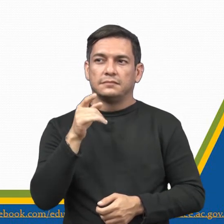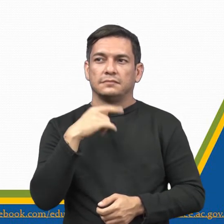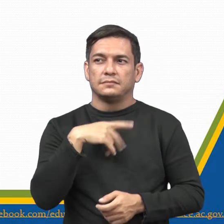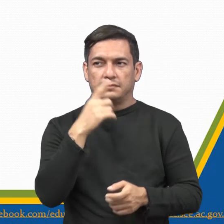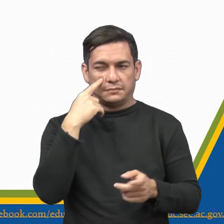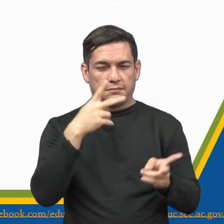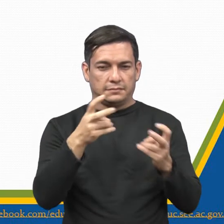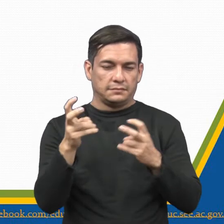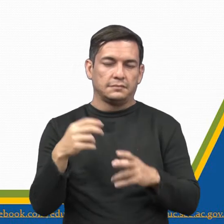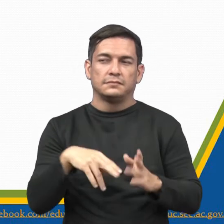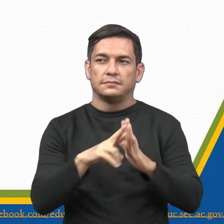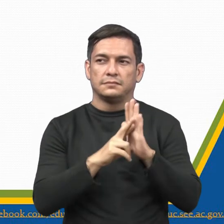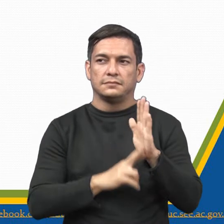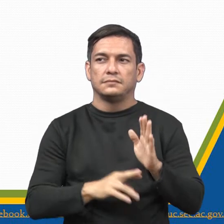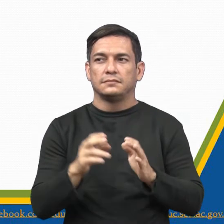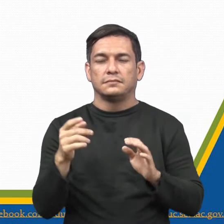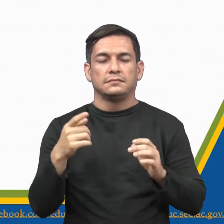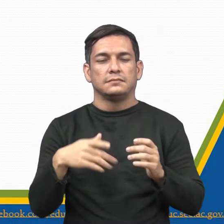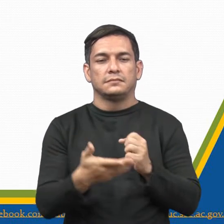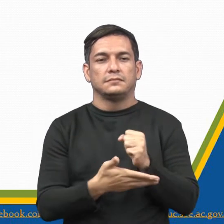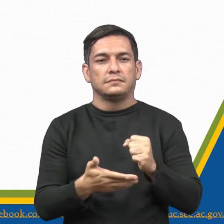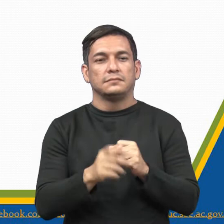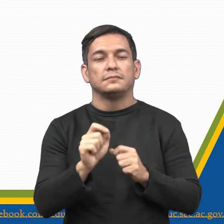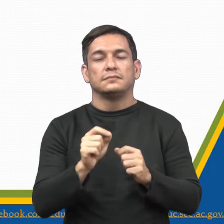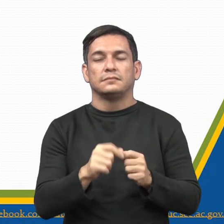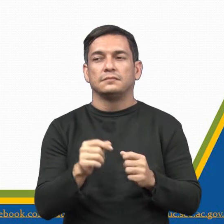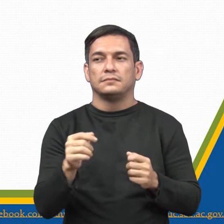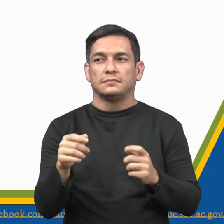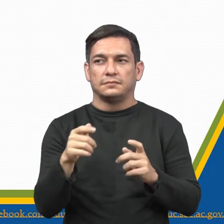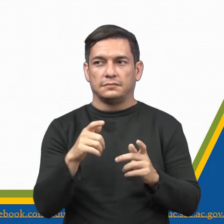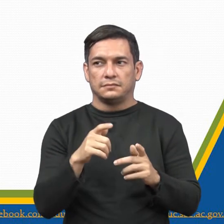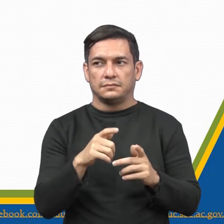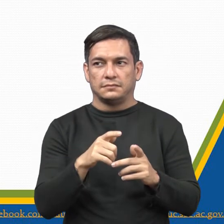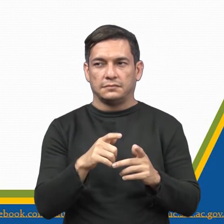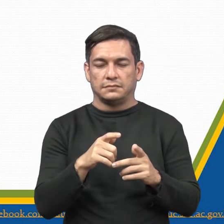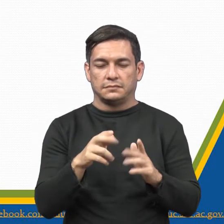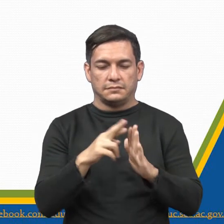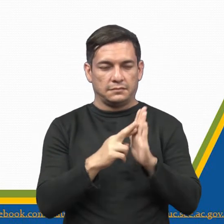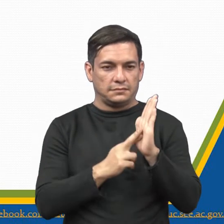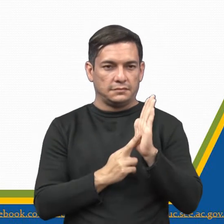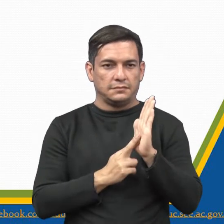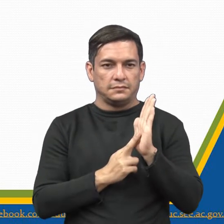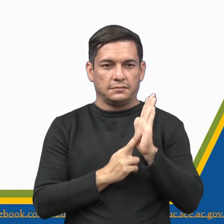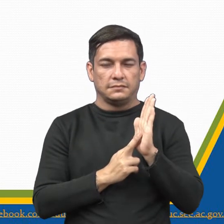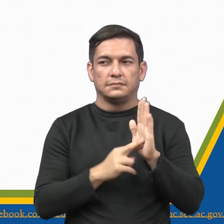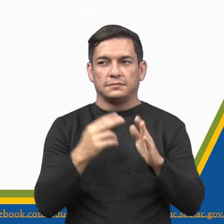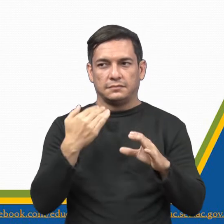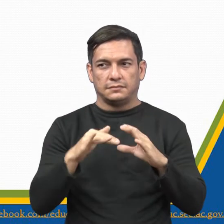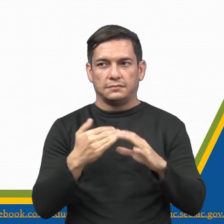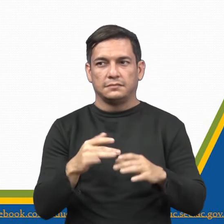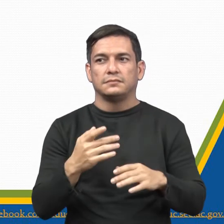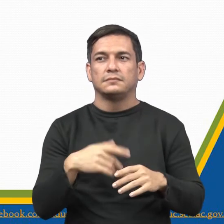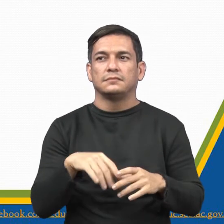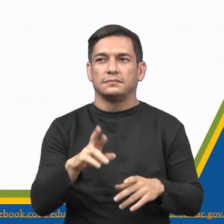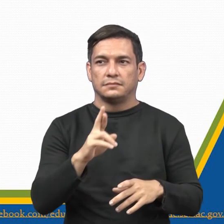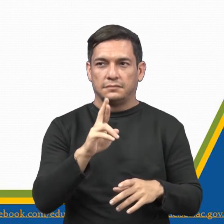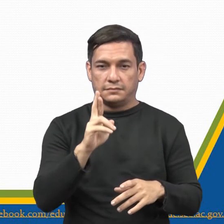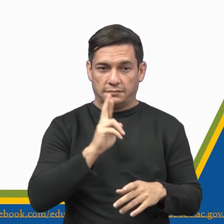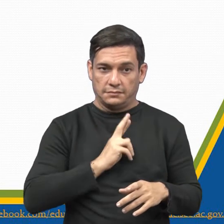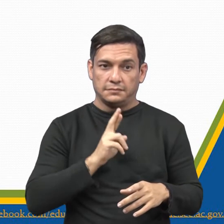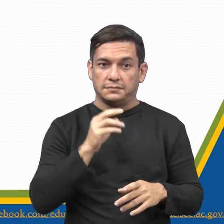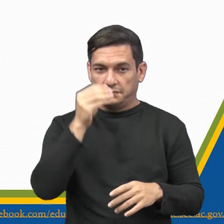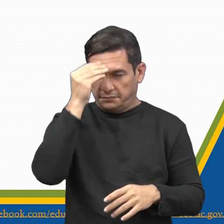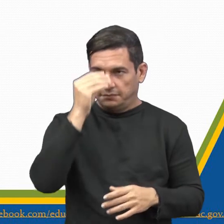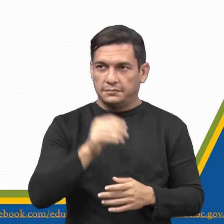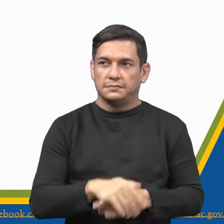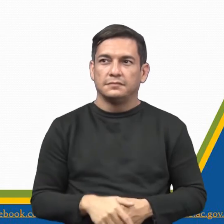das regras do acordo ortográfico? Ele está lá, mandando a mensagem no computador. Olha a resposta do